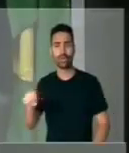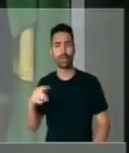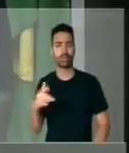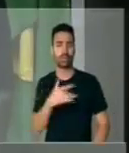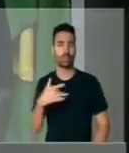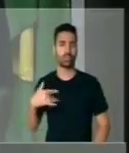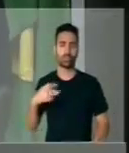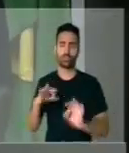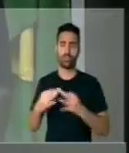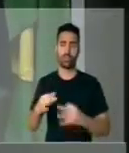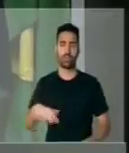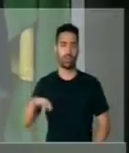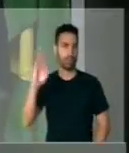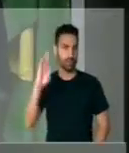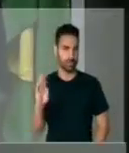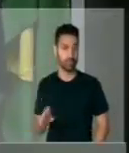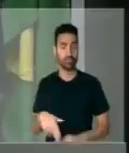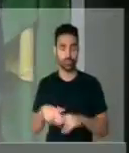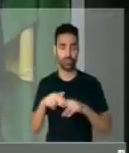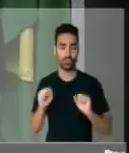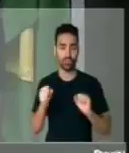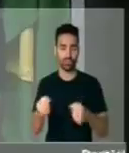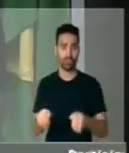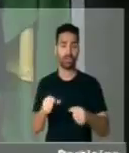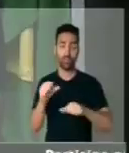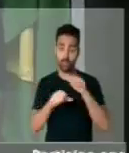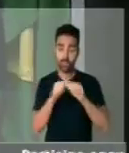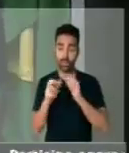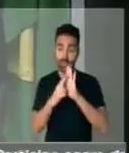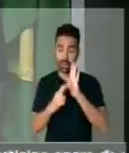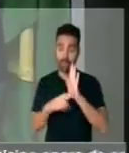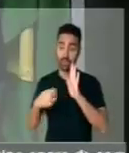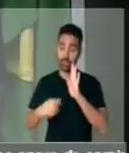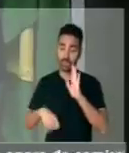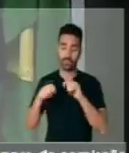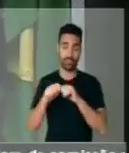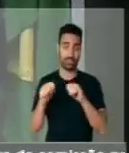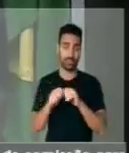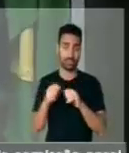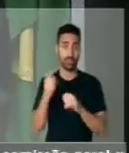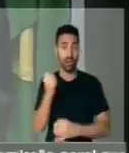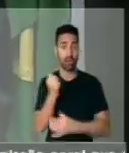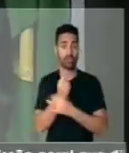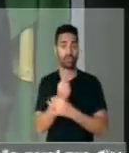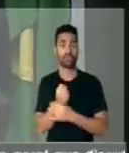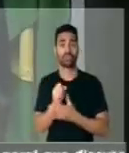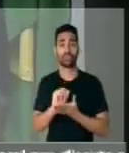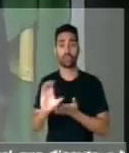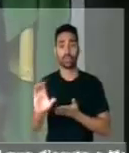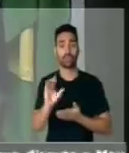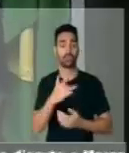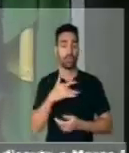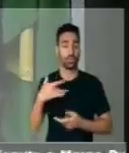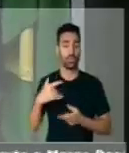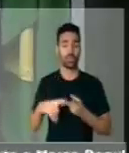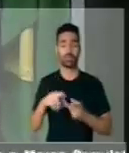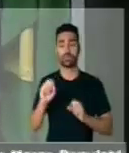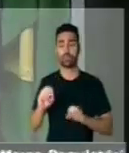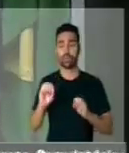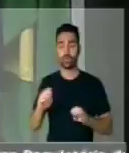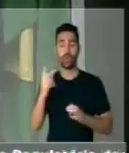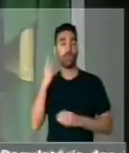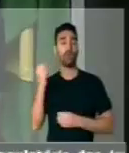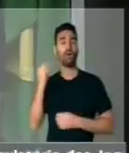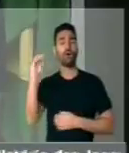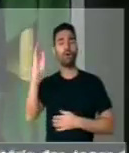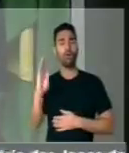família brasileira. Assim, defendo que as reformas devem ser adotadas para garantir os investimentos em saúde, educação, para dar aos